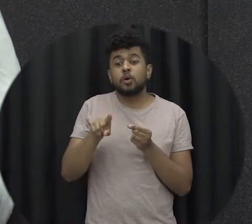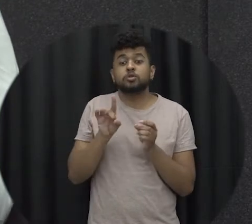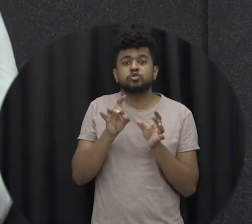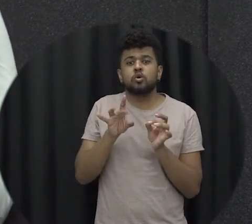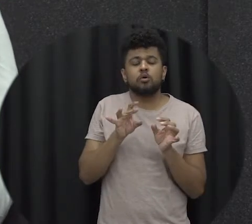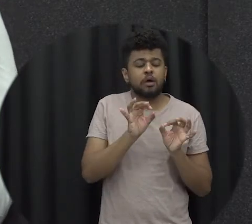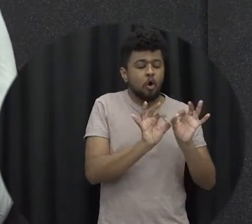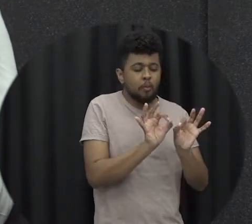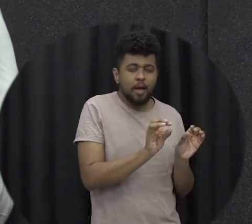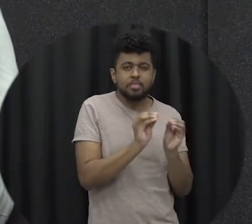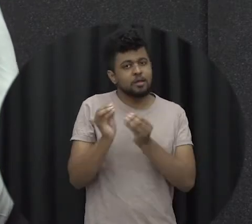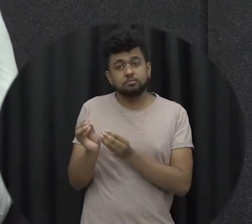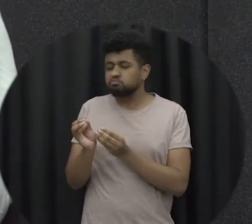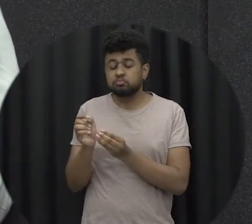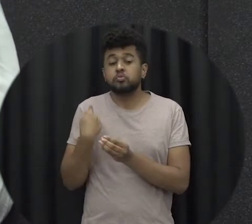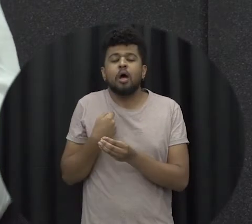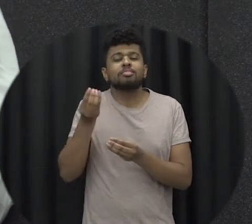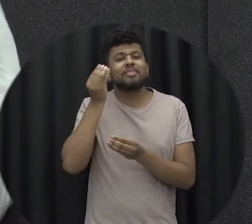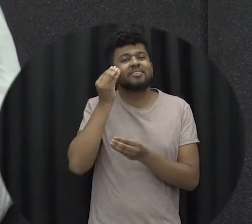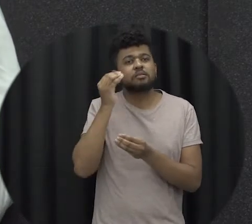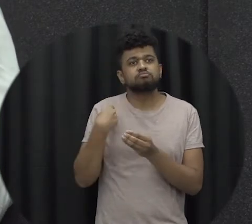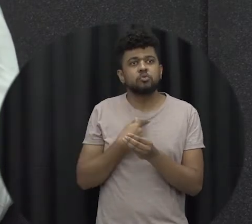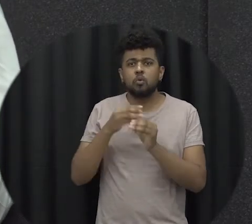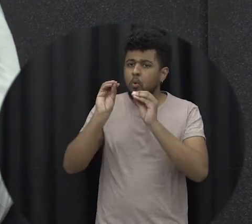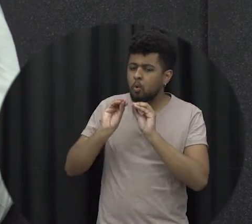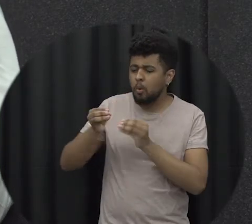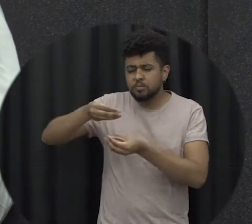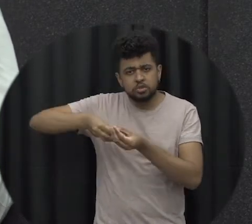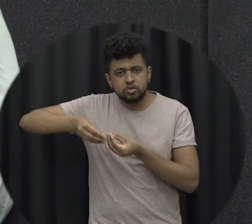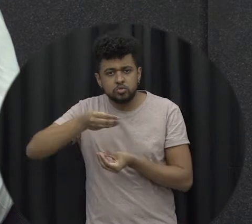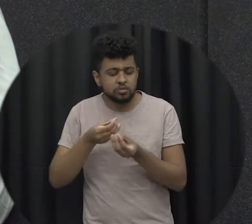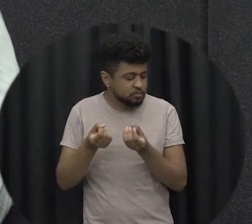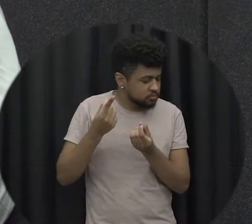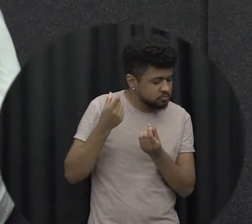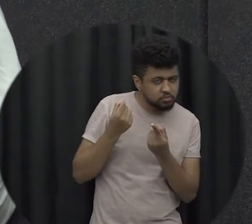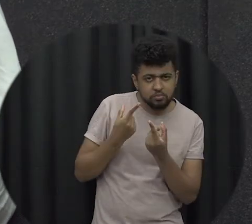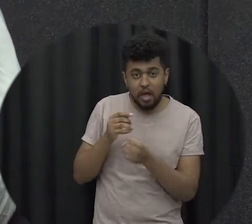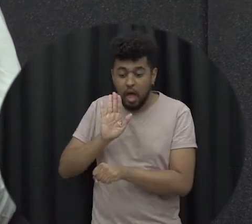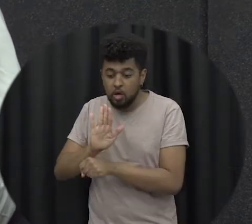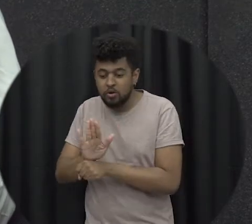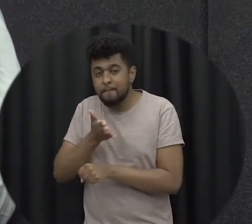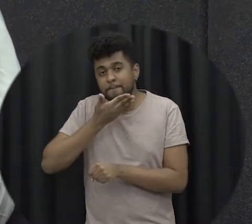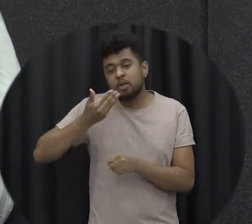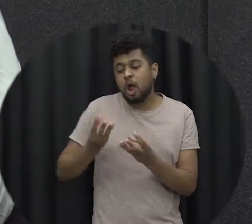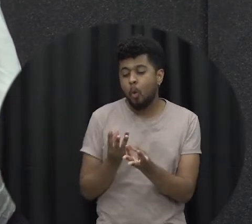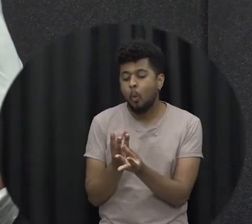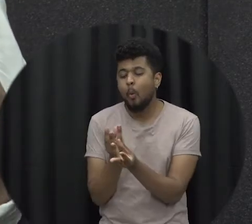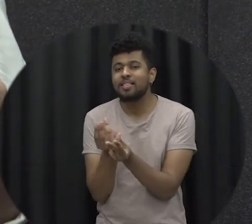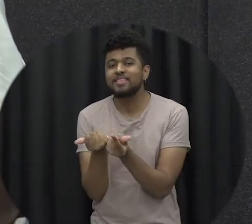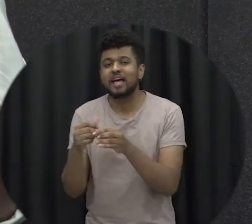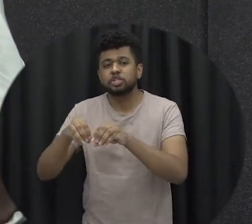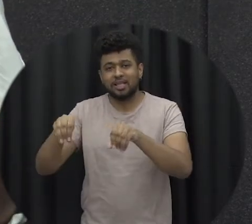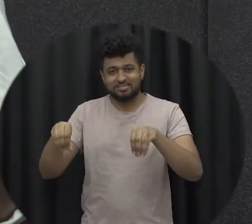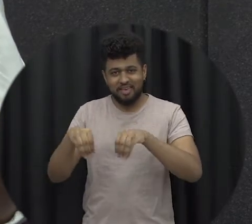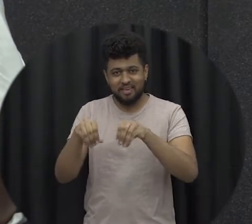atrazina. A gente está tentando também, a gente colocou nessa mistura alguns fungos que ajudam a melhorar a qualidade do solo. Porque a gente sabe, se